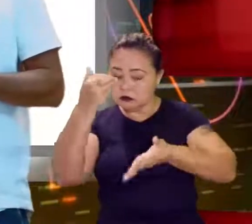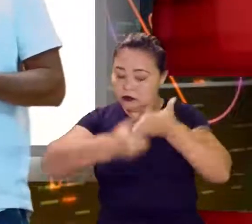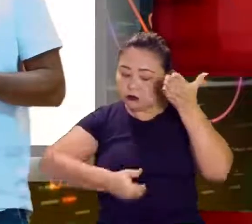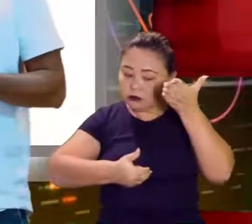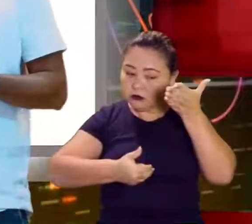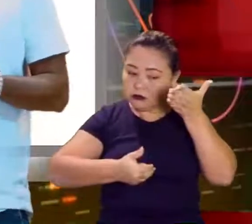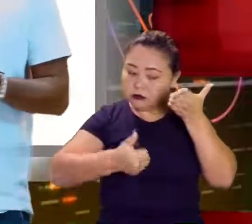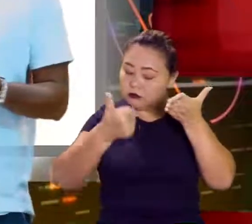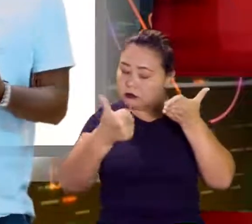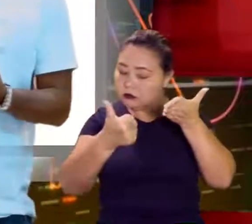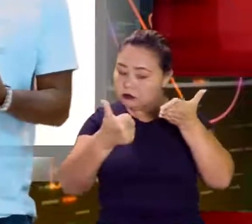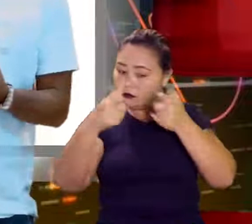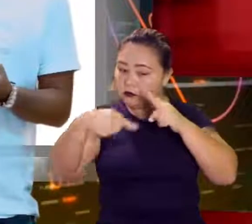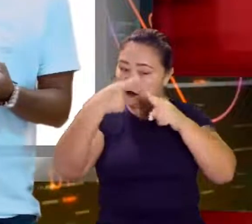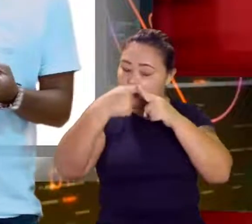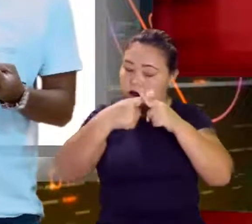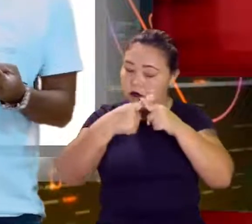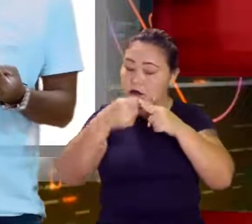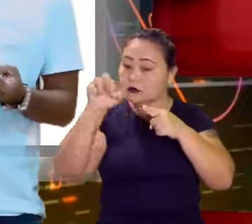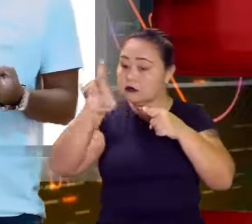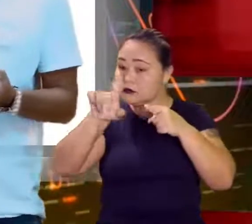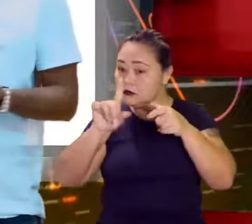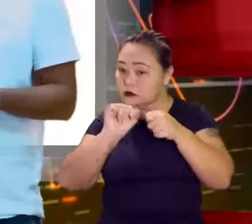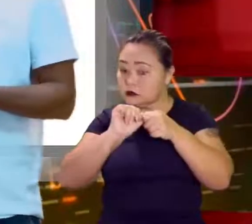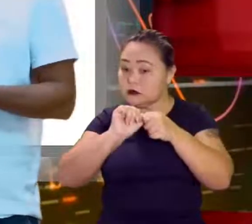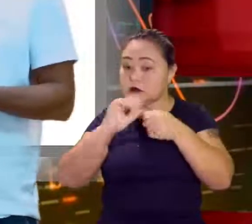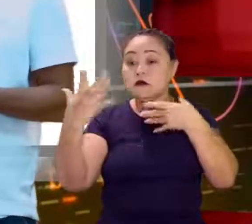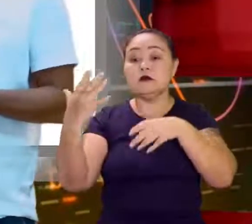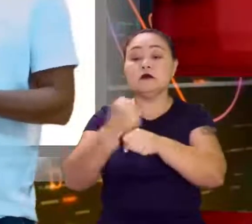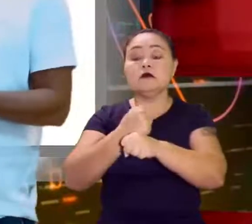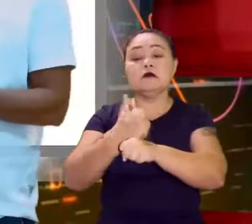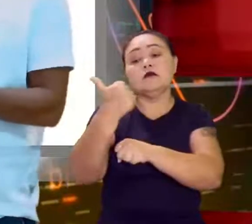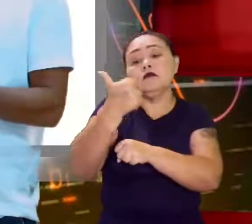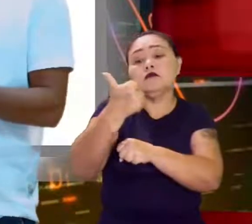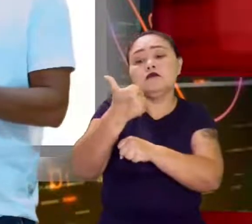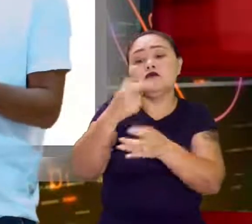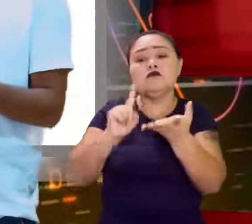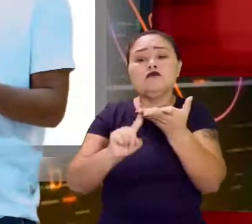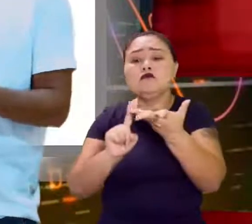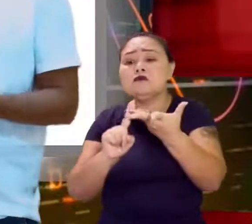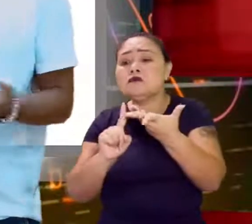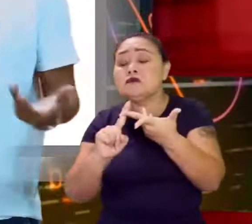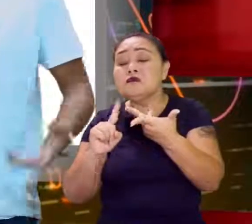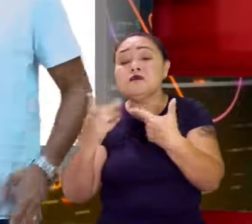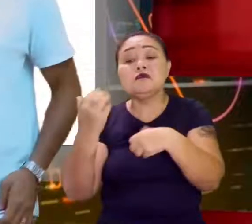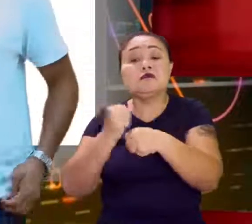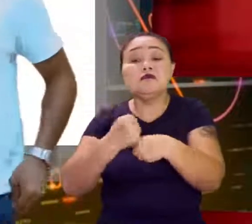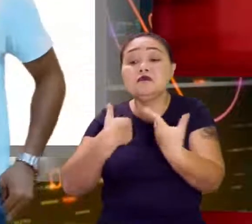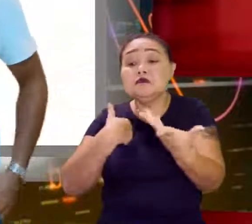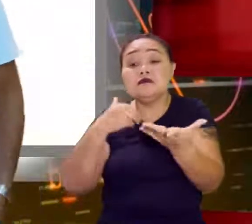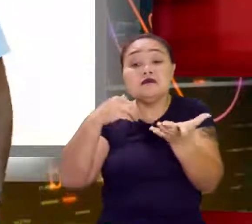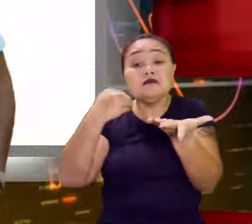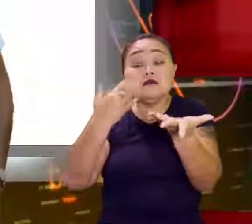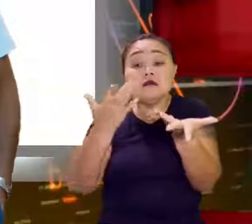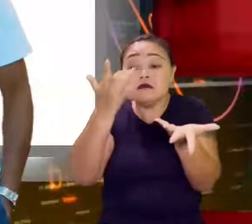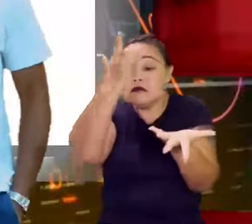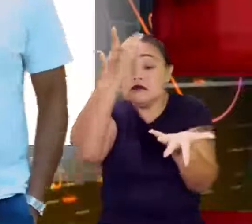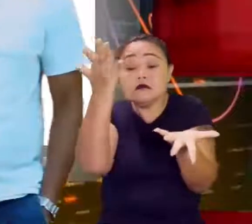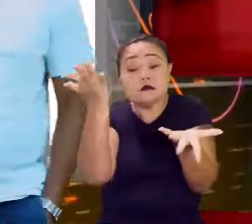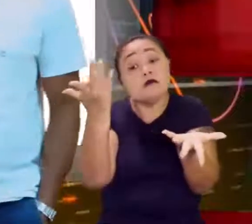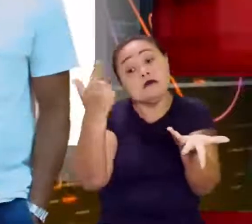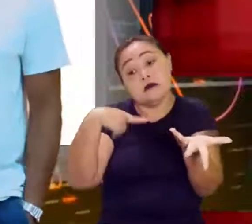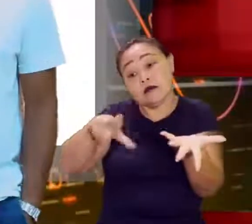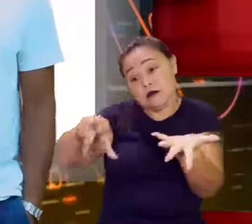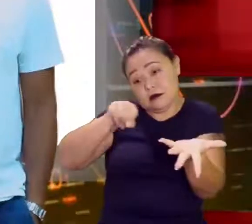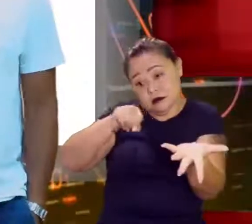-1, multiplica com a razão e soma com o primeiro termo. São as 4 operações básicas, não tem mistério. Eu prefiro